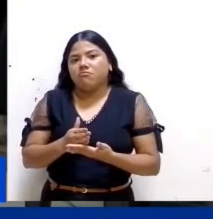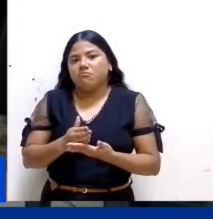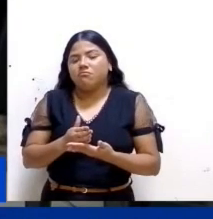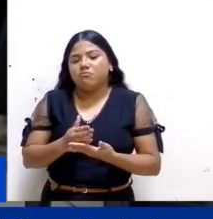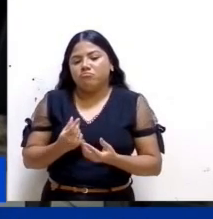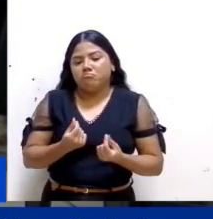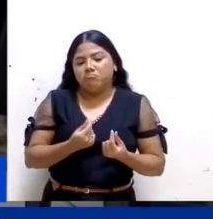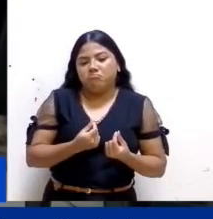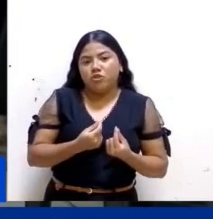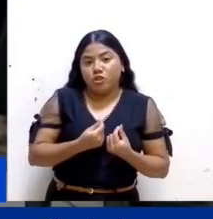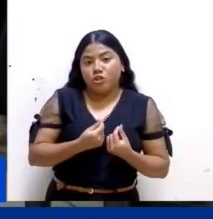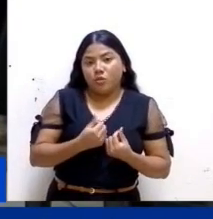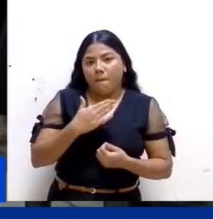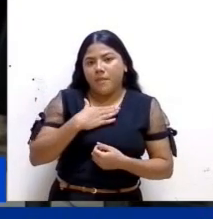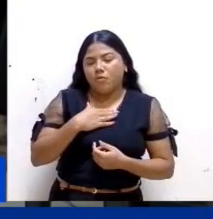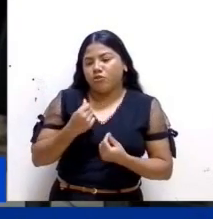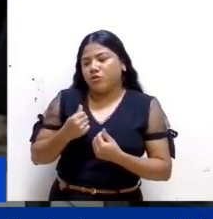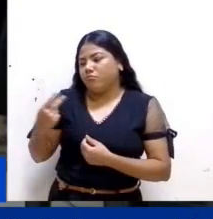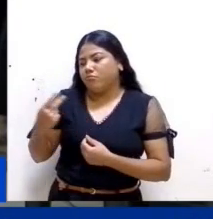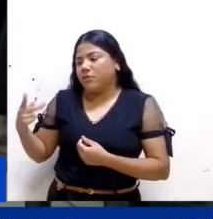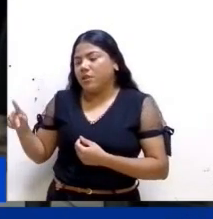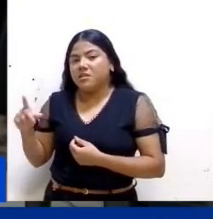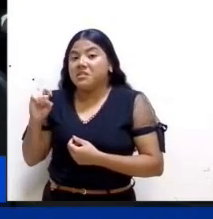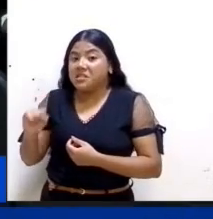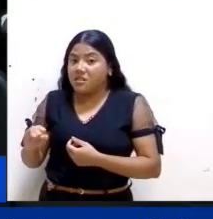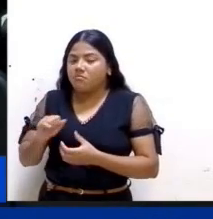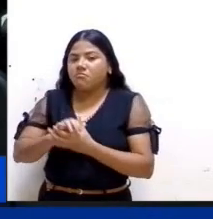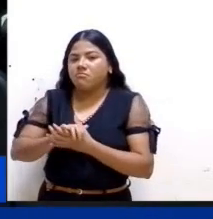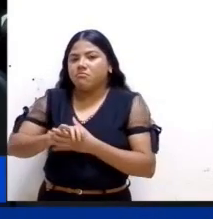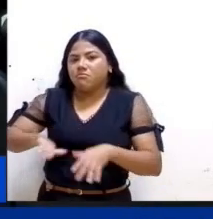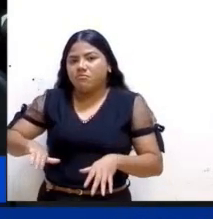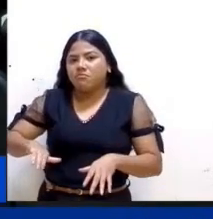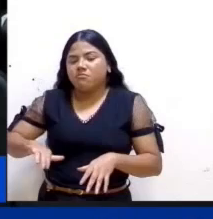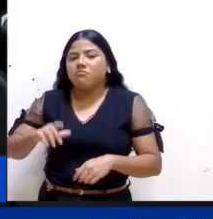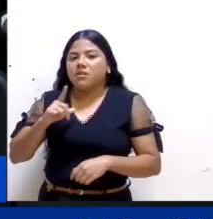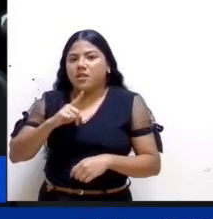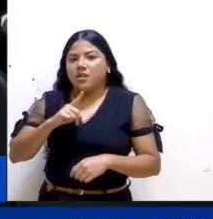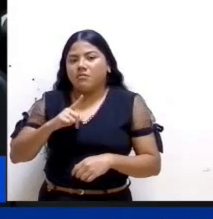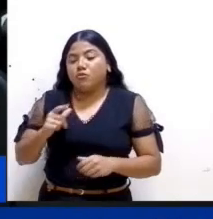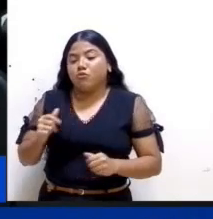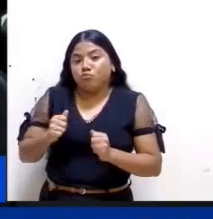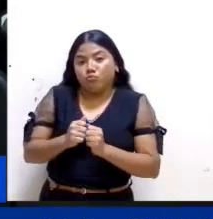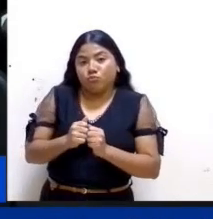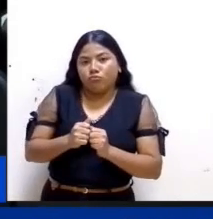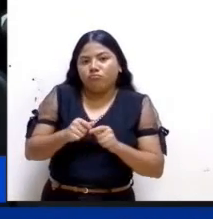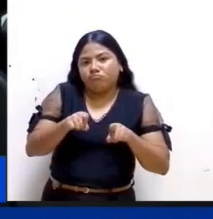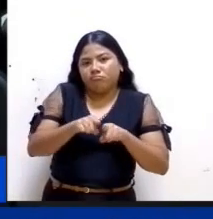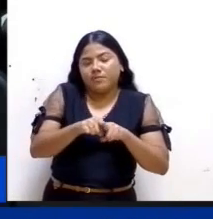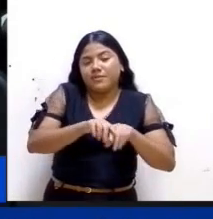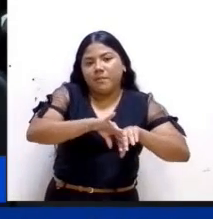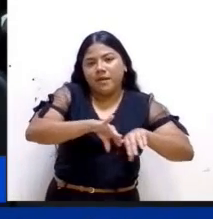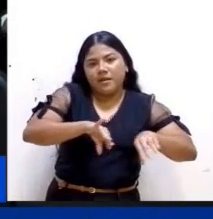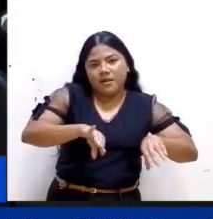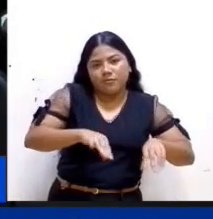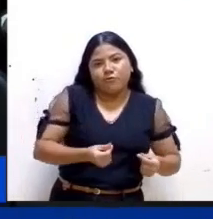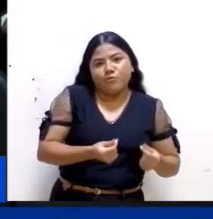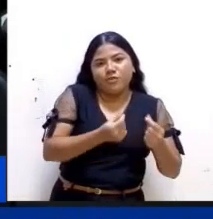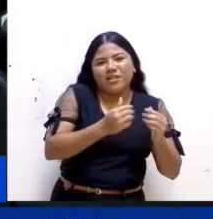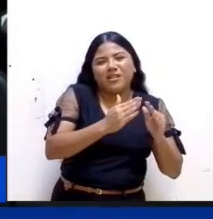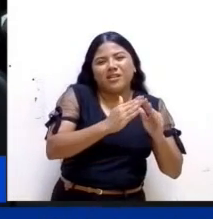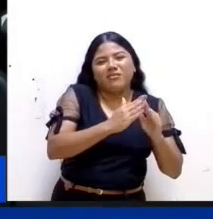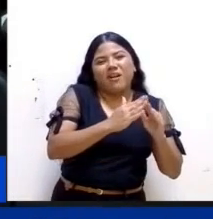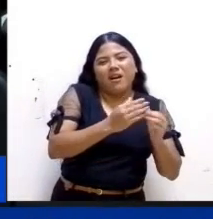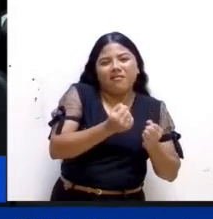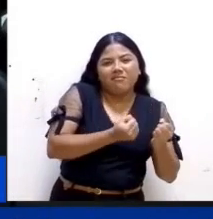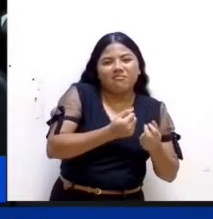formas de divisão de bens? Tem. Mas a mais comum é essa, comunhão